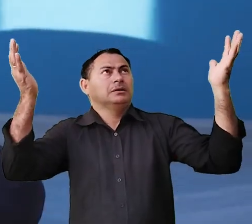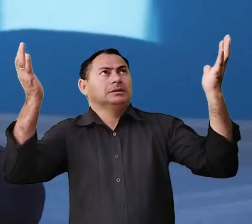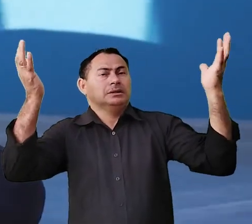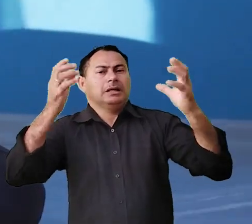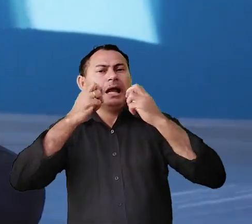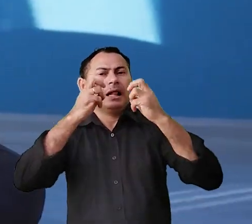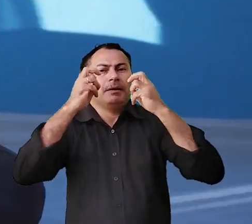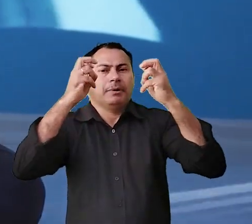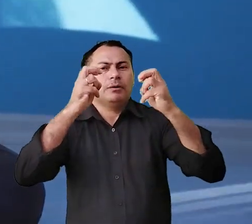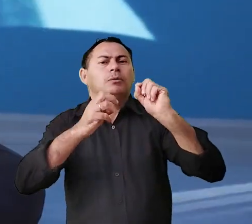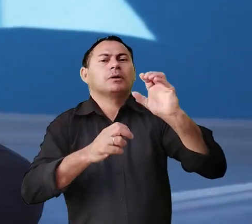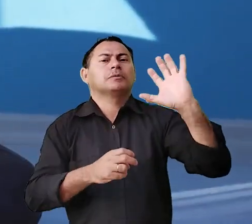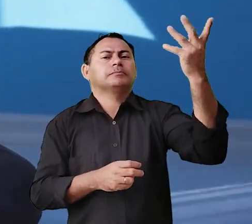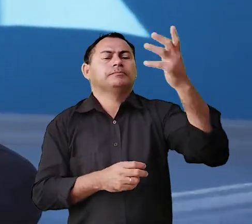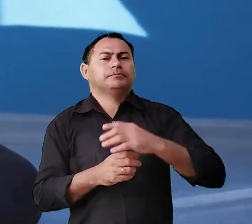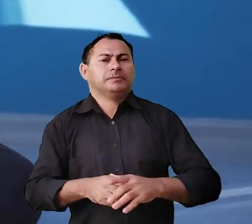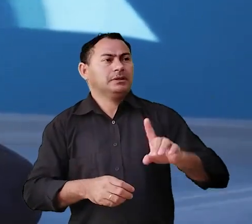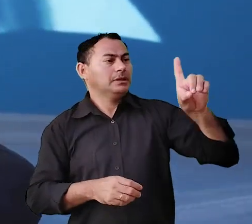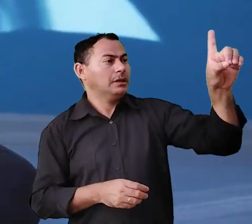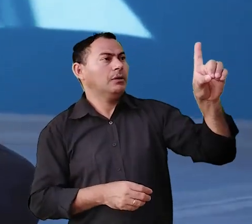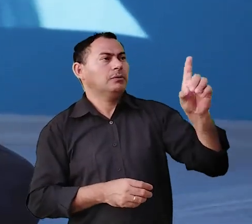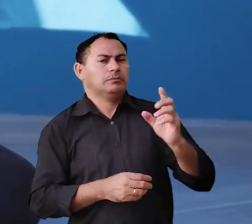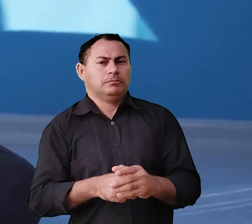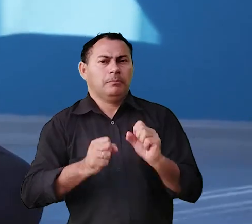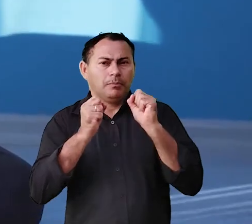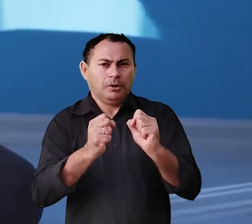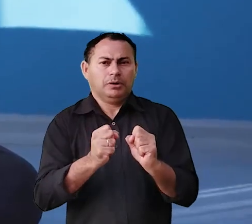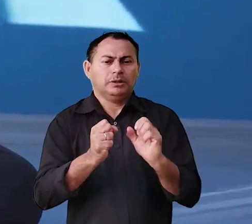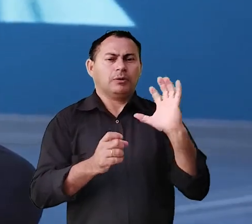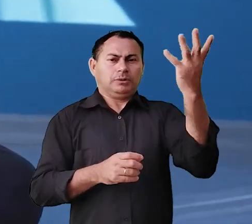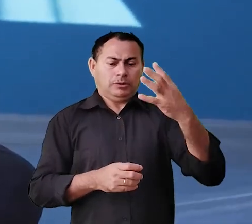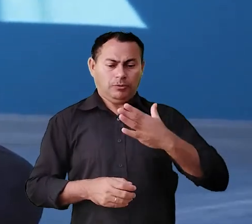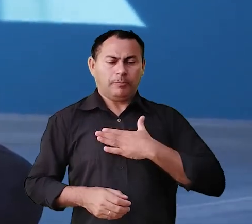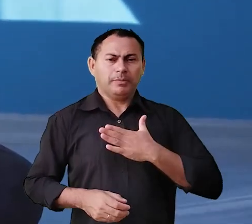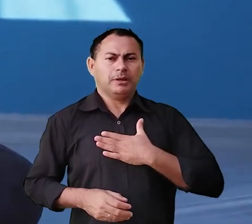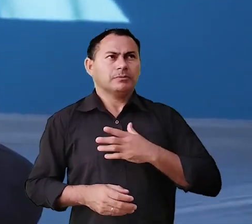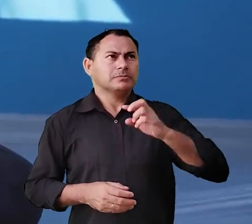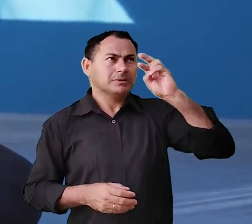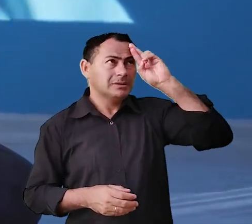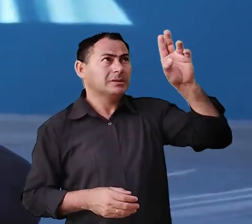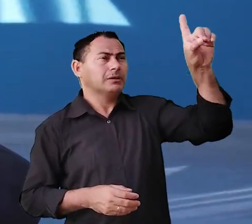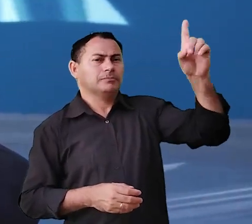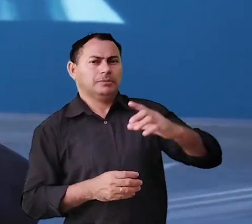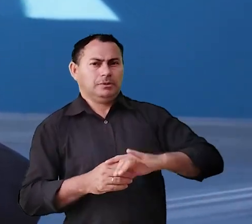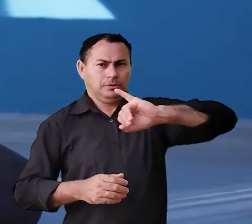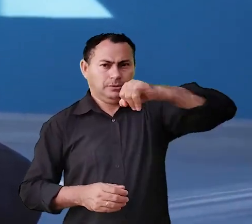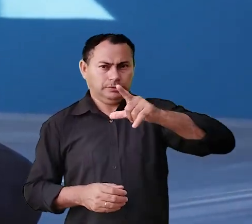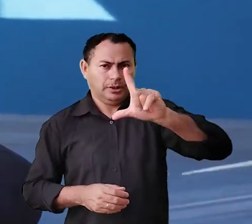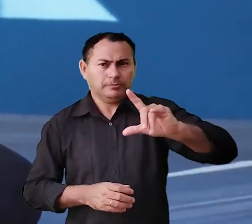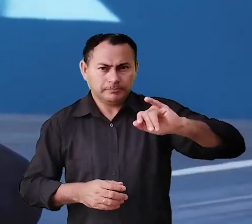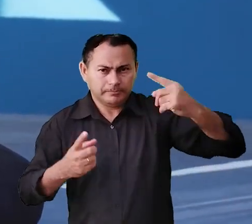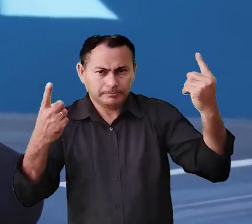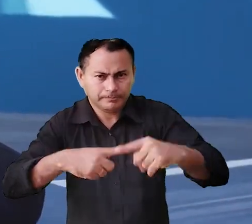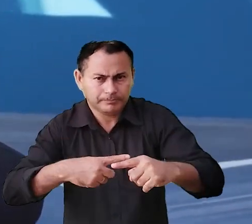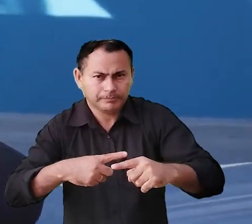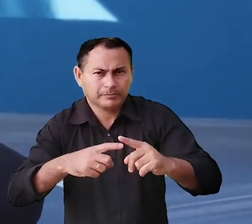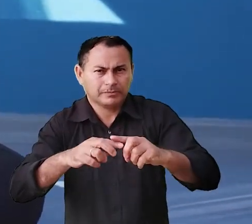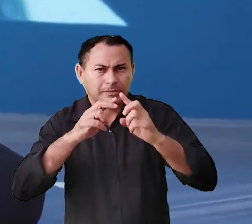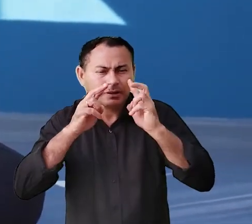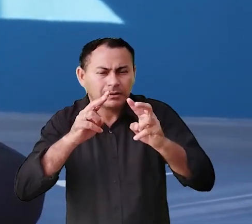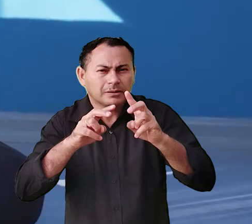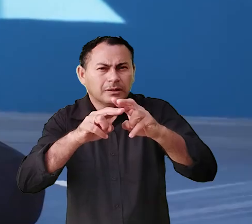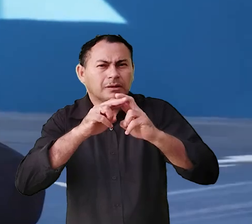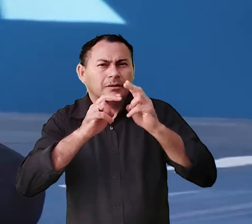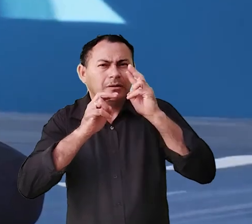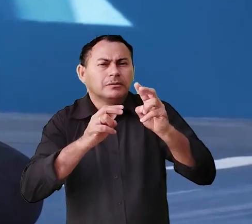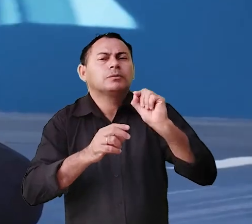em desespero e clamar: o que aconteceu com Deus? Como isso pôde acontecer comigo? Joel desafia a ver a